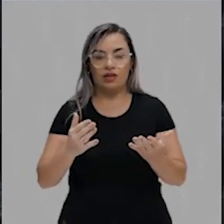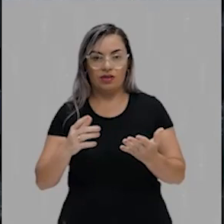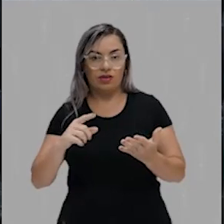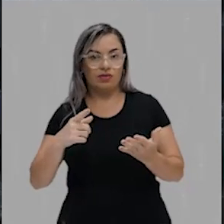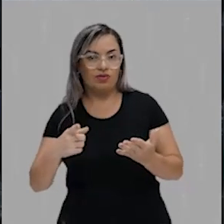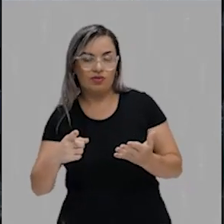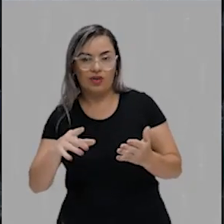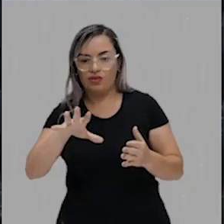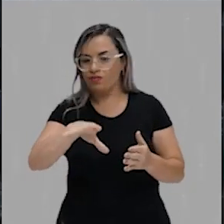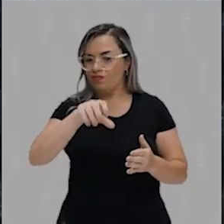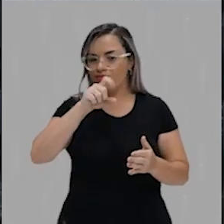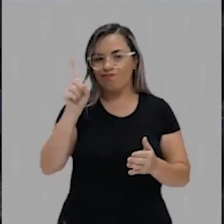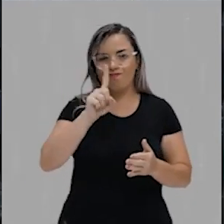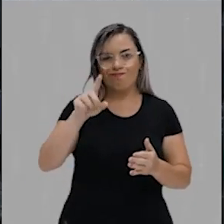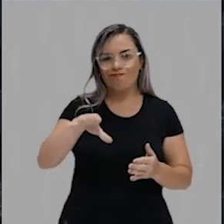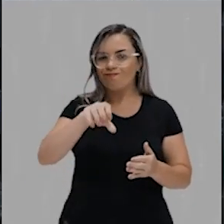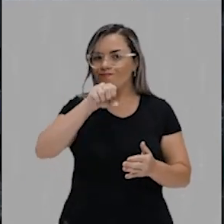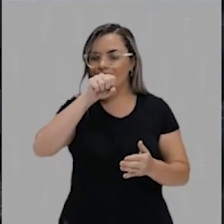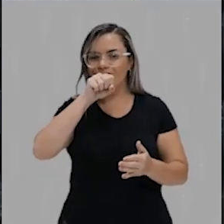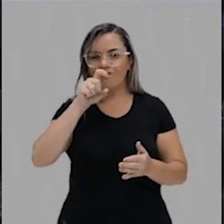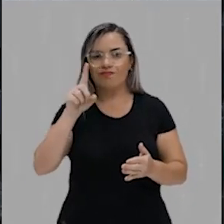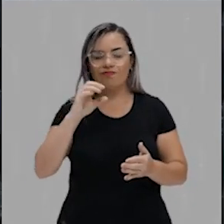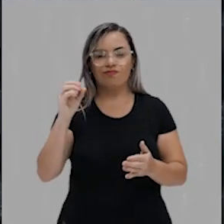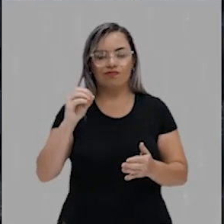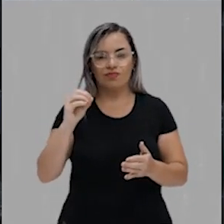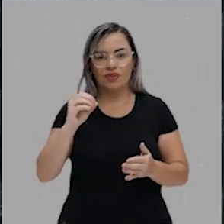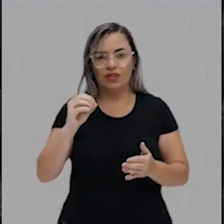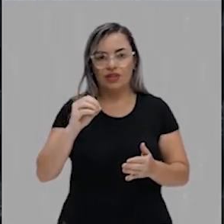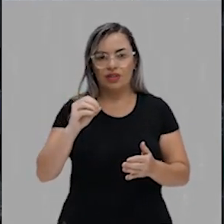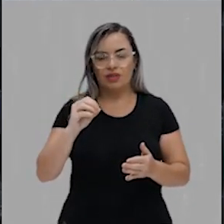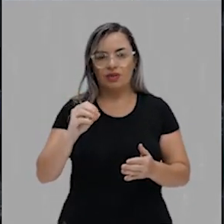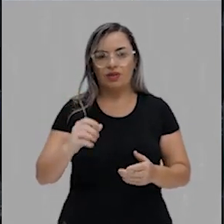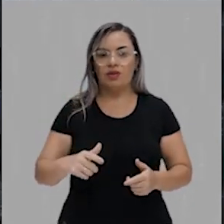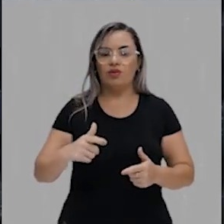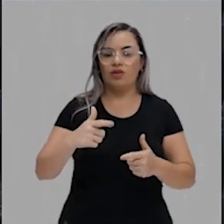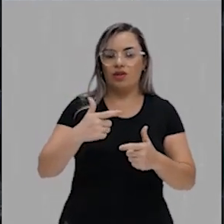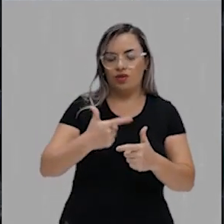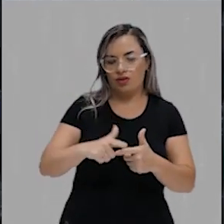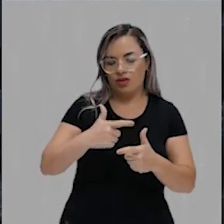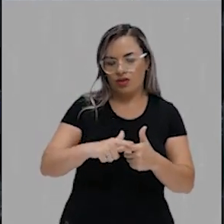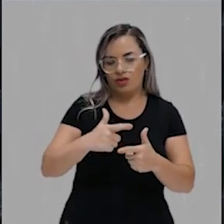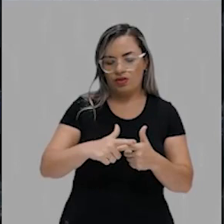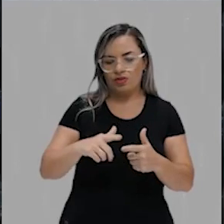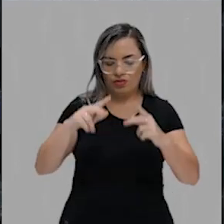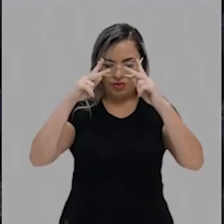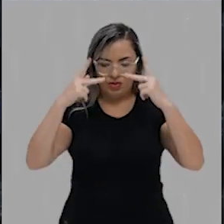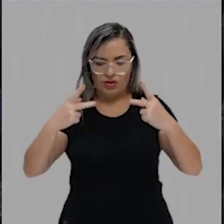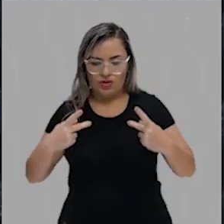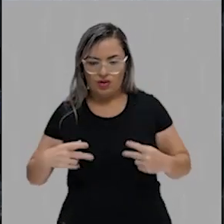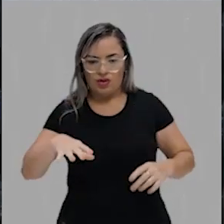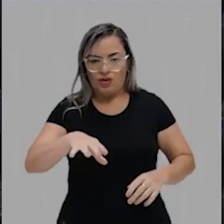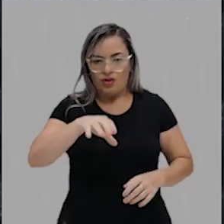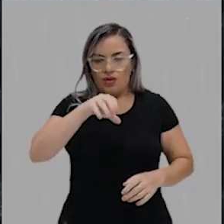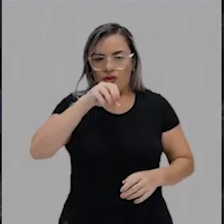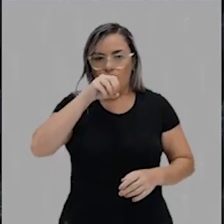oxigênio. E, consequentemente, mesmo que o indivíduo respira oxigênio, ele não vai conseguir mais oxigenar